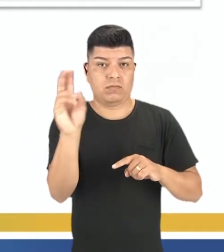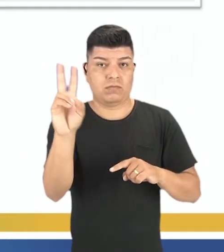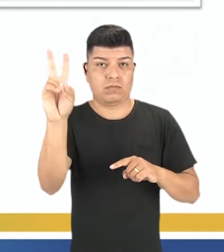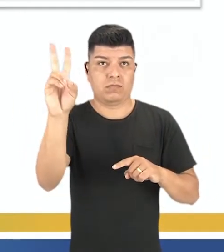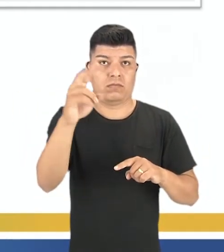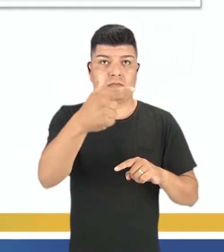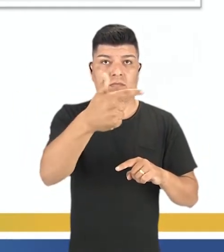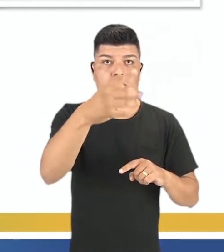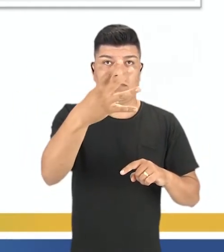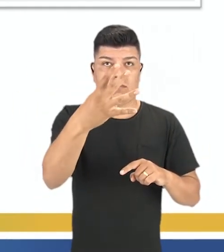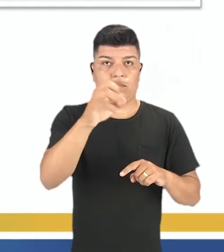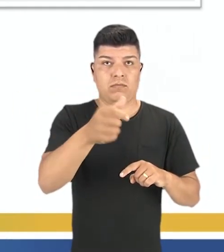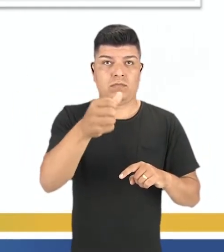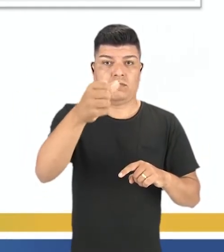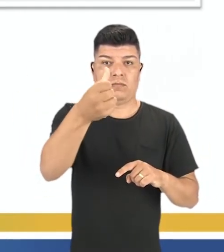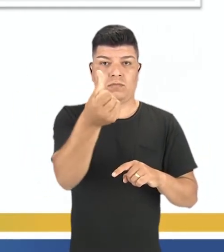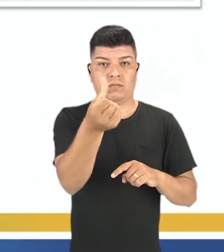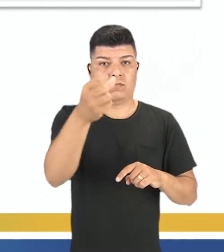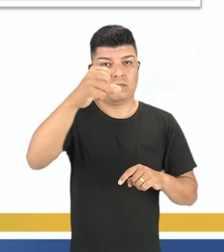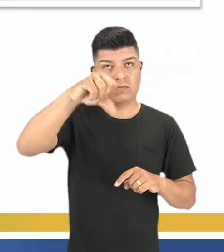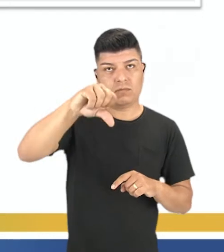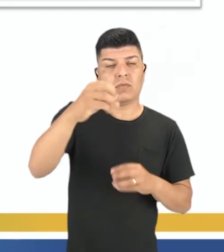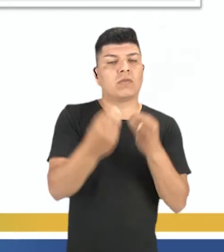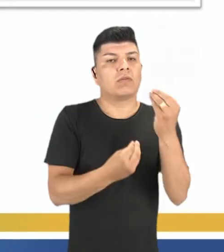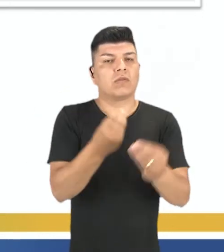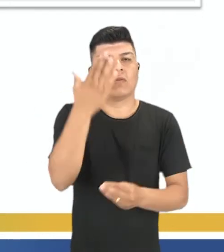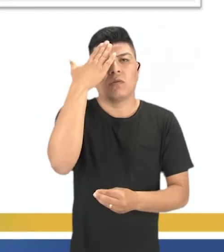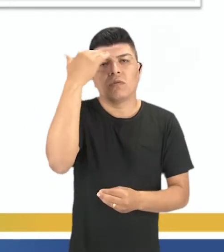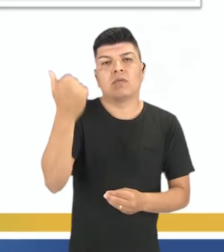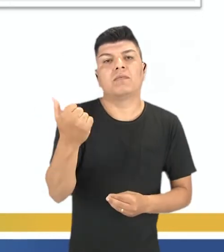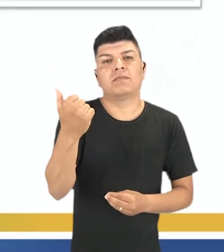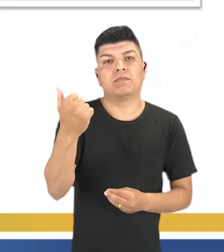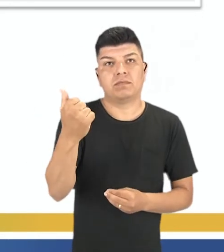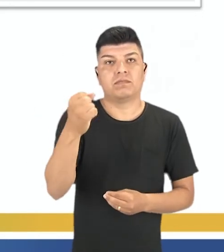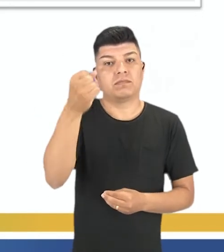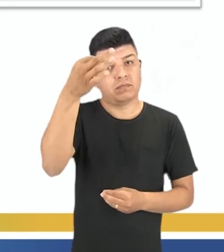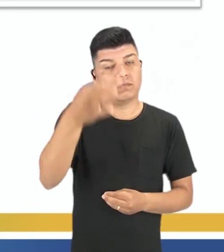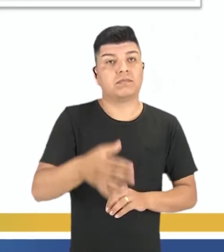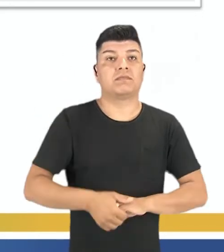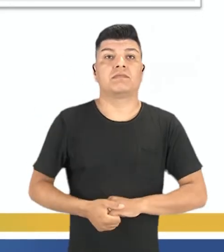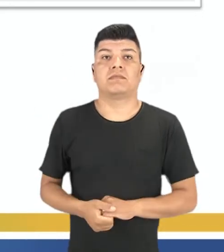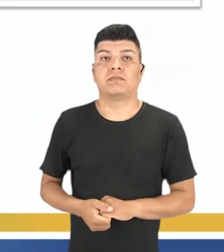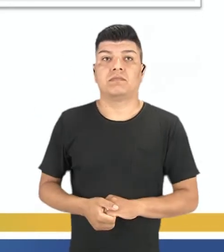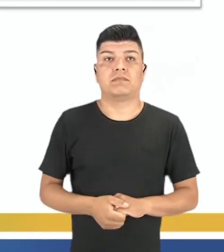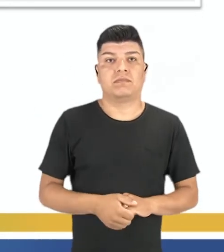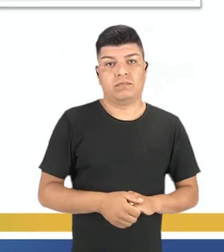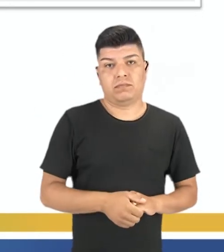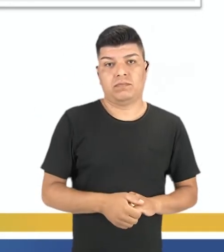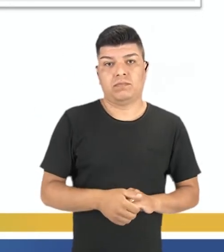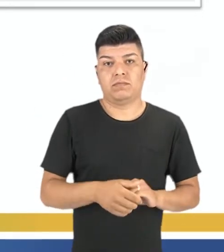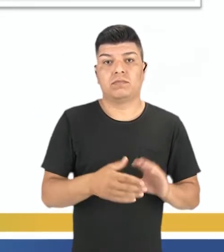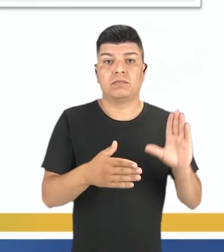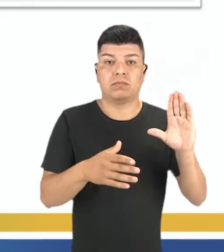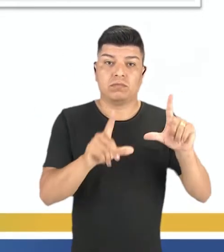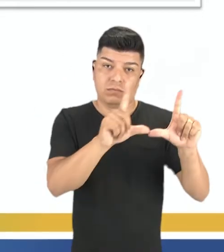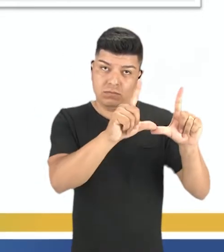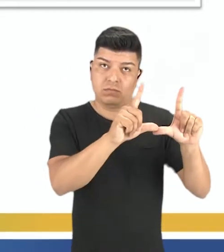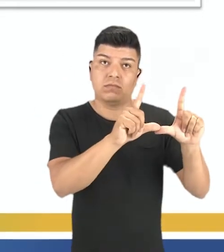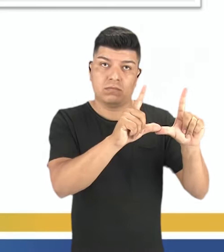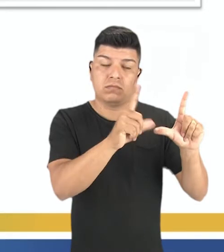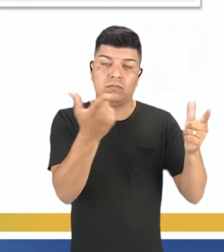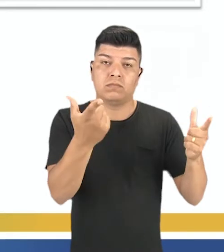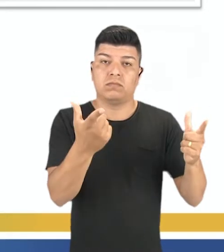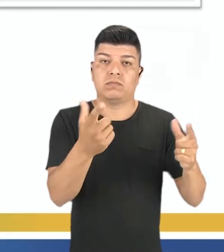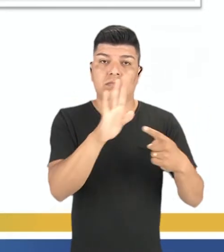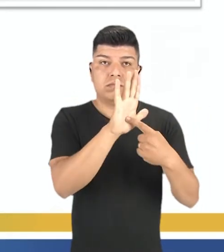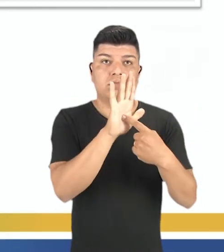deu 24,69. Como é que eu vou saber se ele está no padrão? Tem uma tabela que classifica ele, nesse caso, como